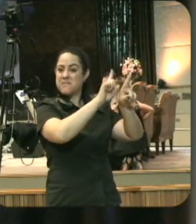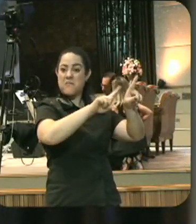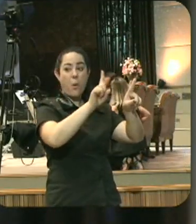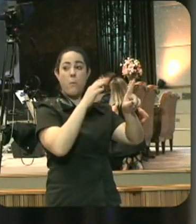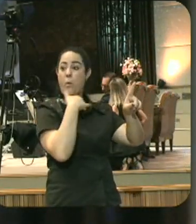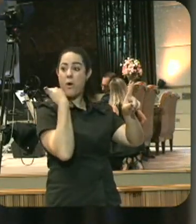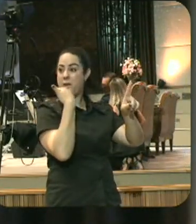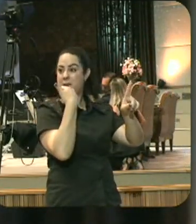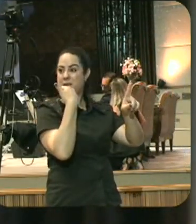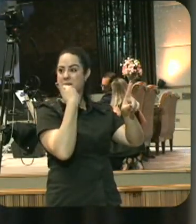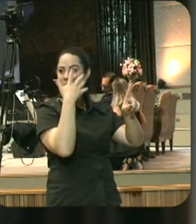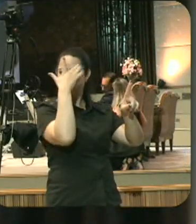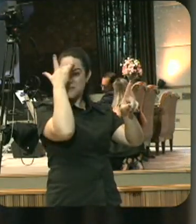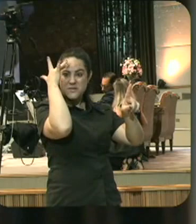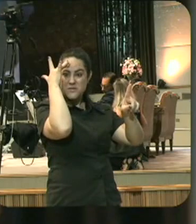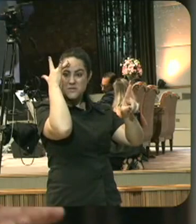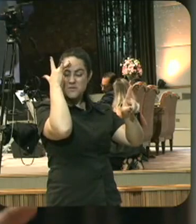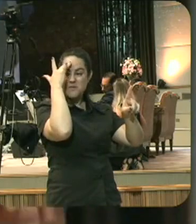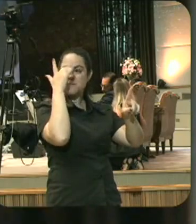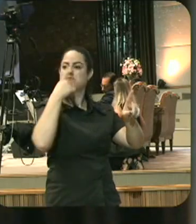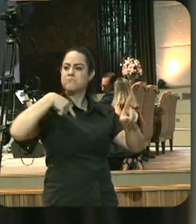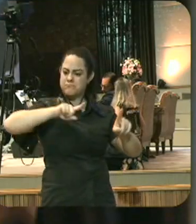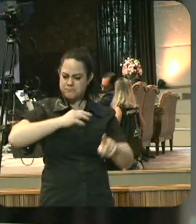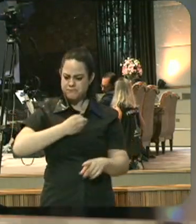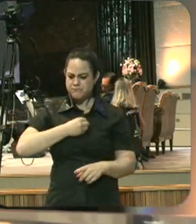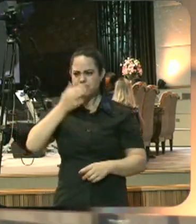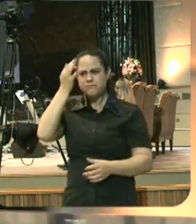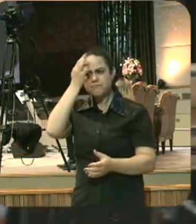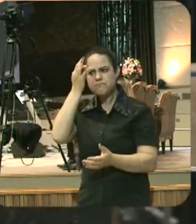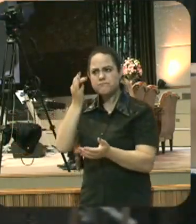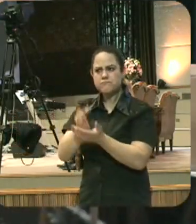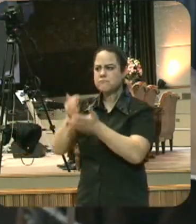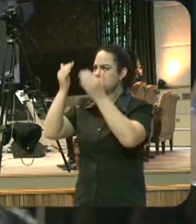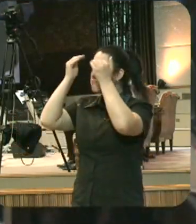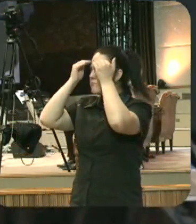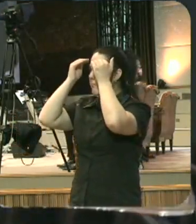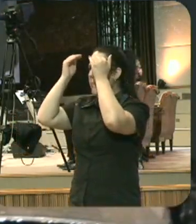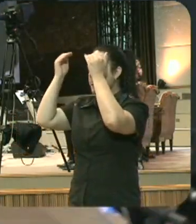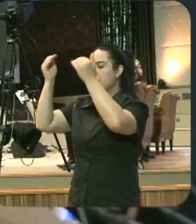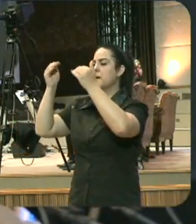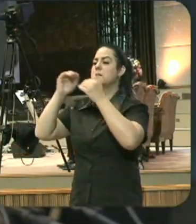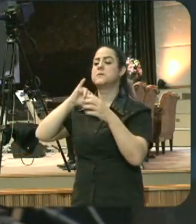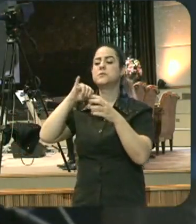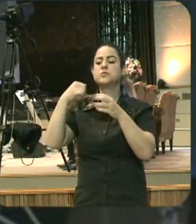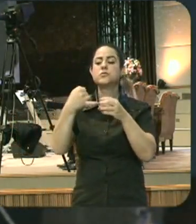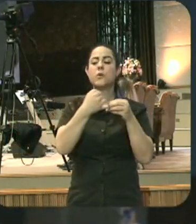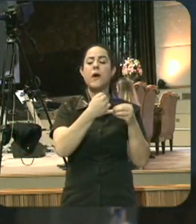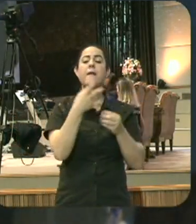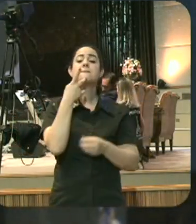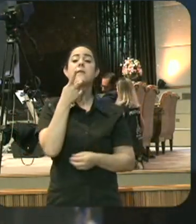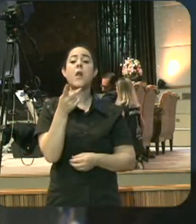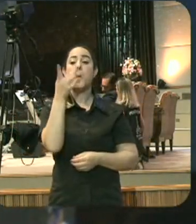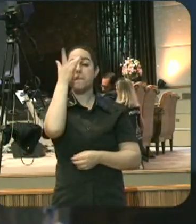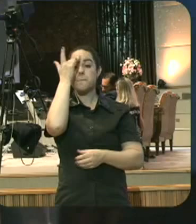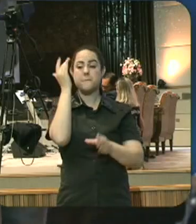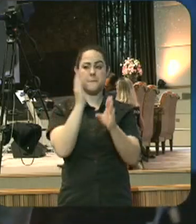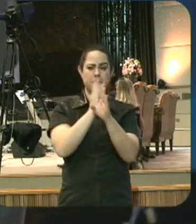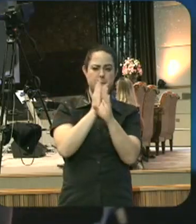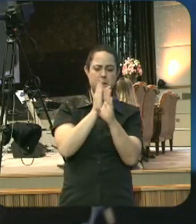gente vive por fé e obediência. Mas quando eles estavam entrando na terra, Josué falou para os espiões: